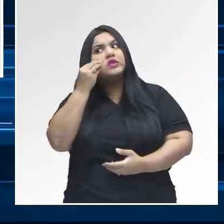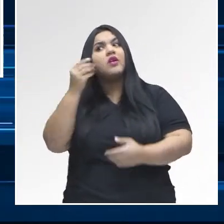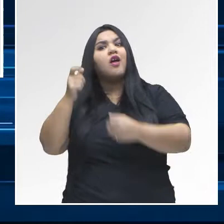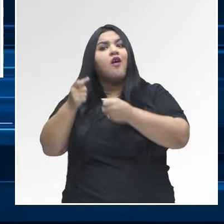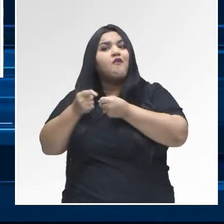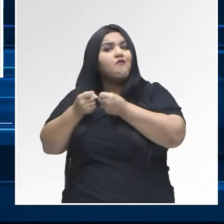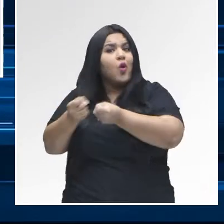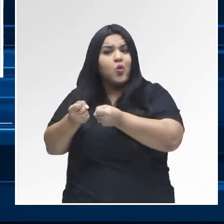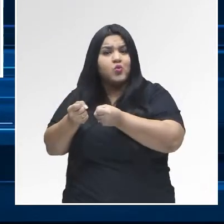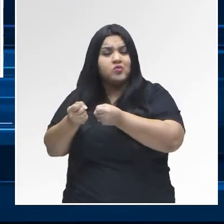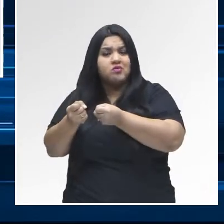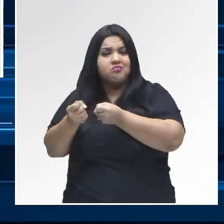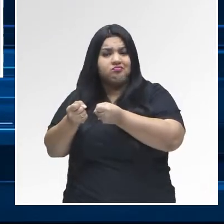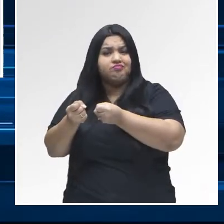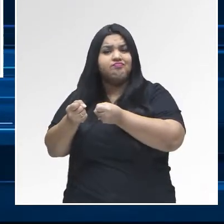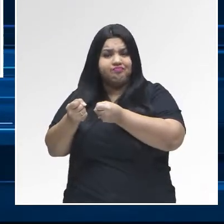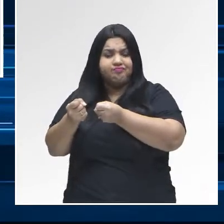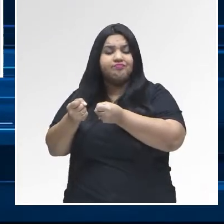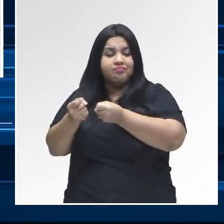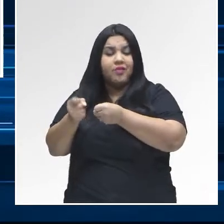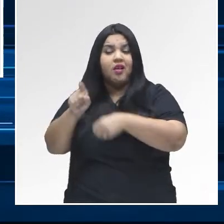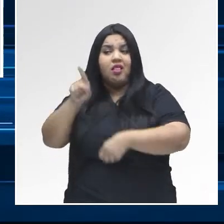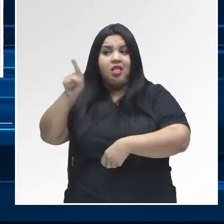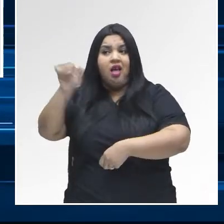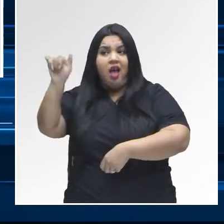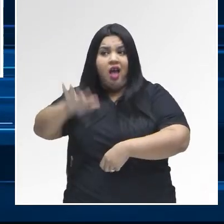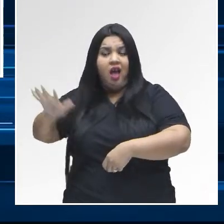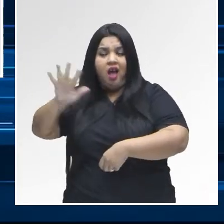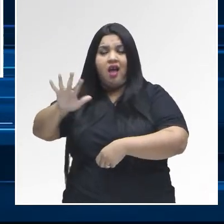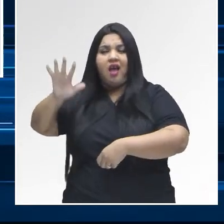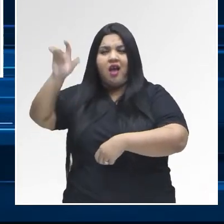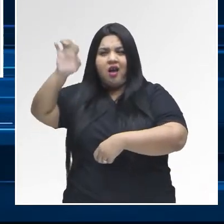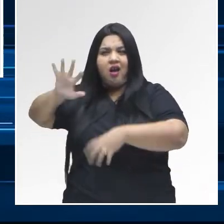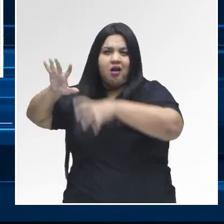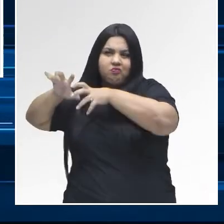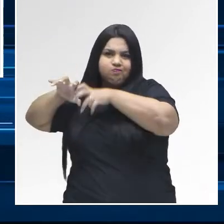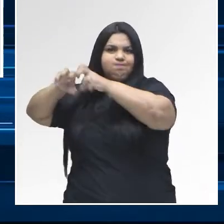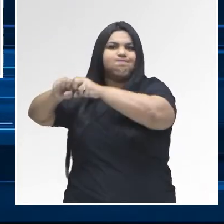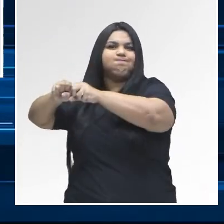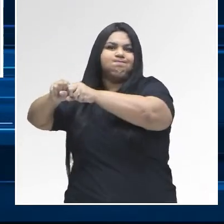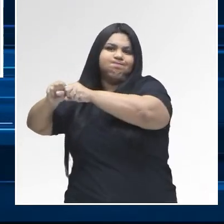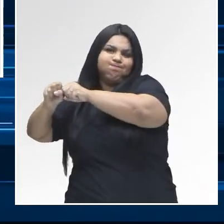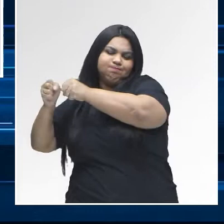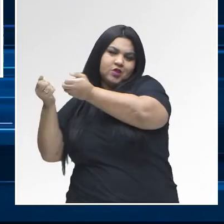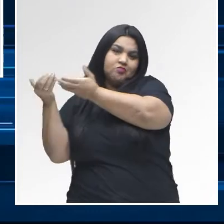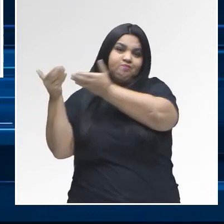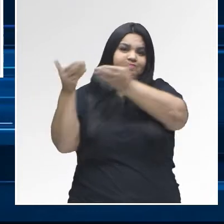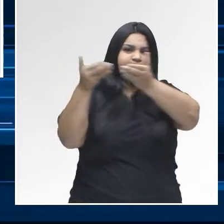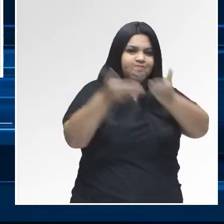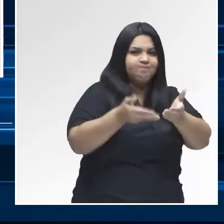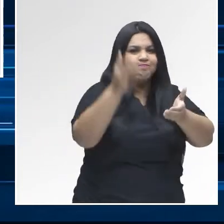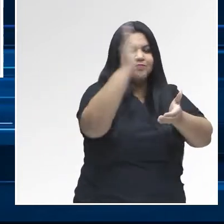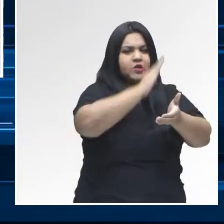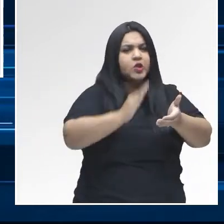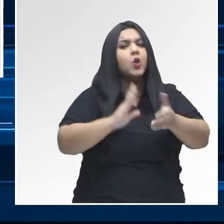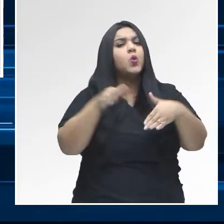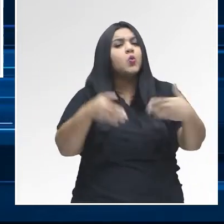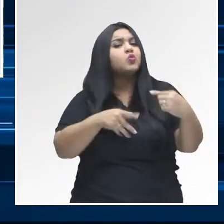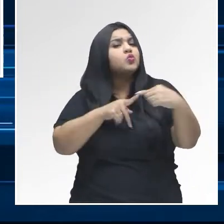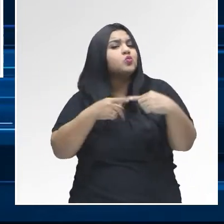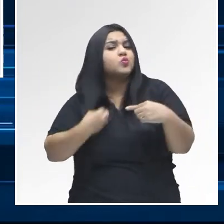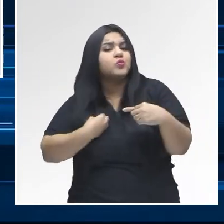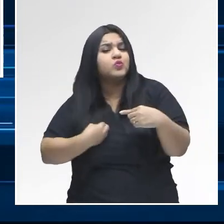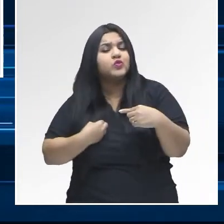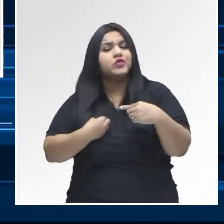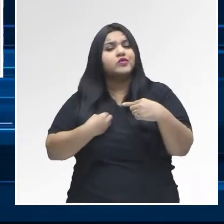não por vontade própria. Então, dominação e resistência. Como eles foram dominados, a que tipo de vida eles foram submetidos